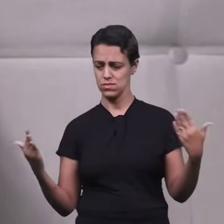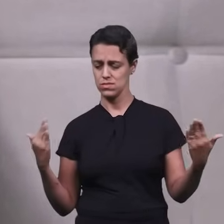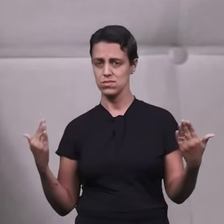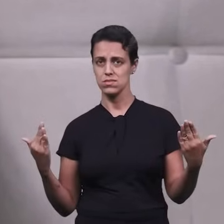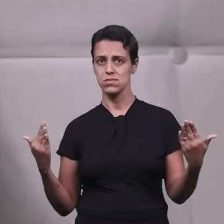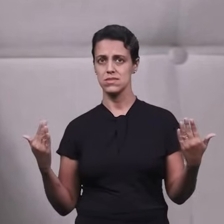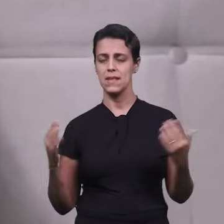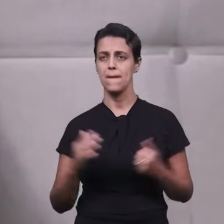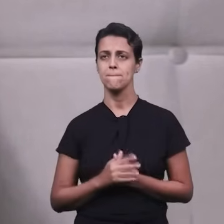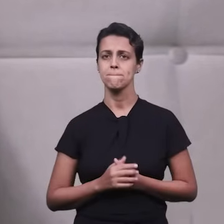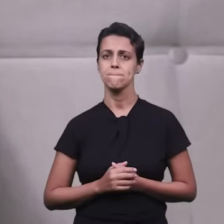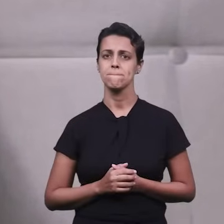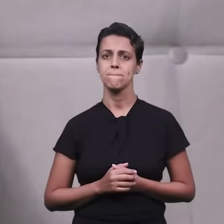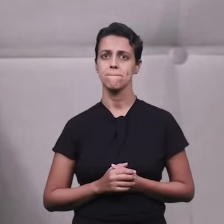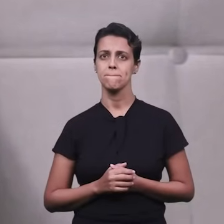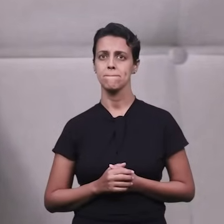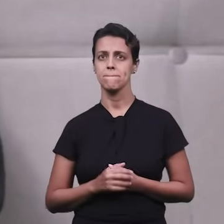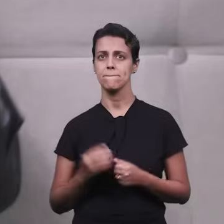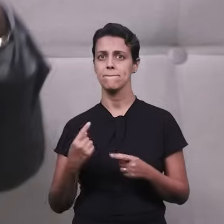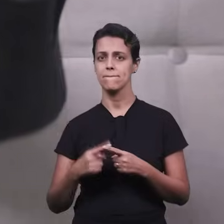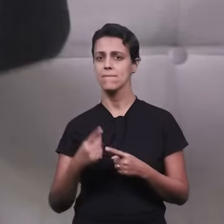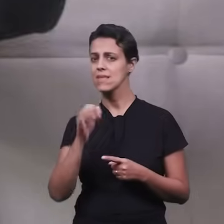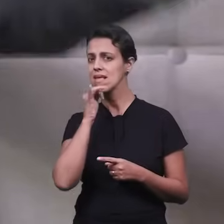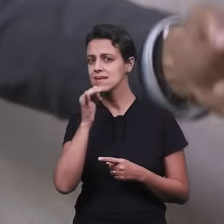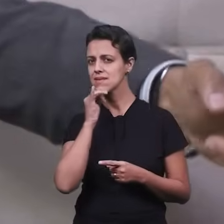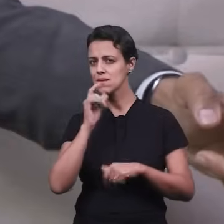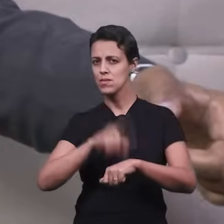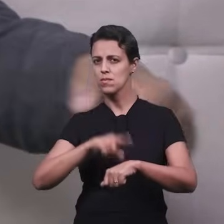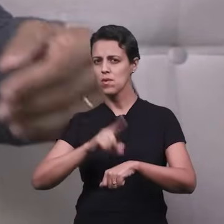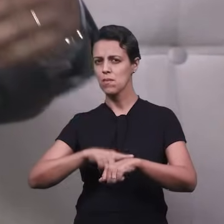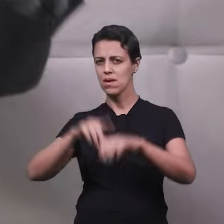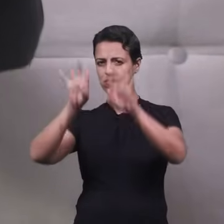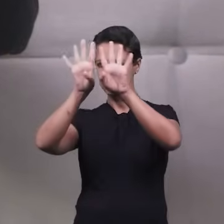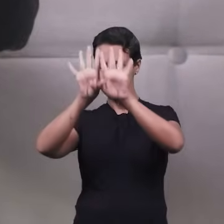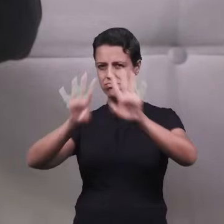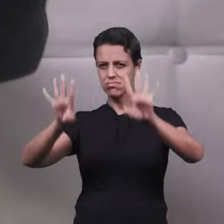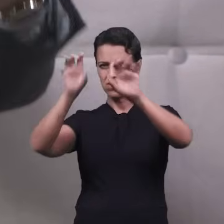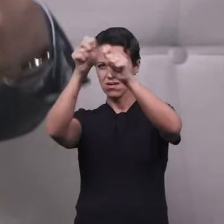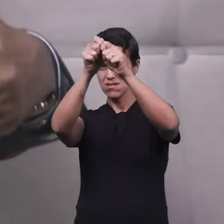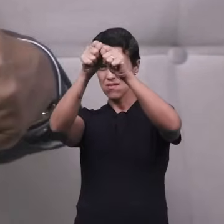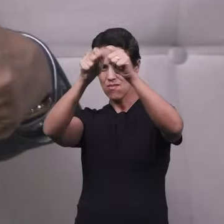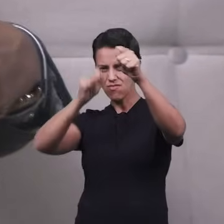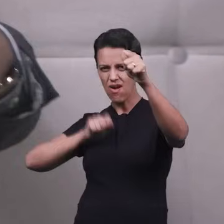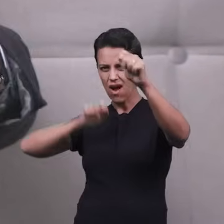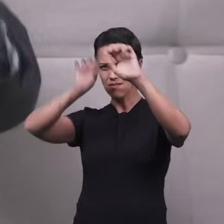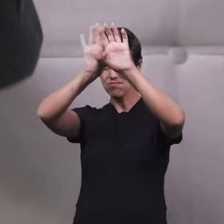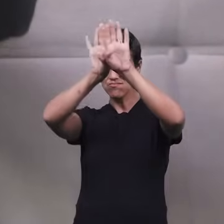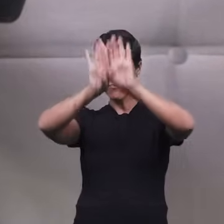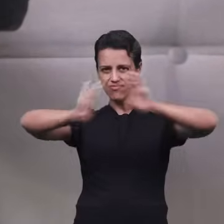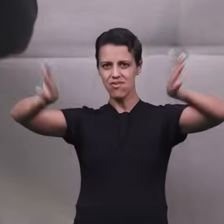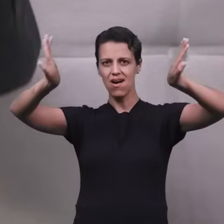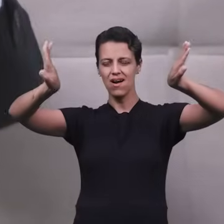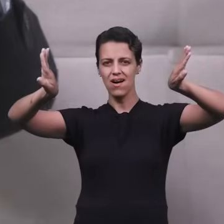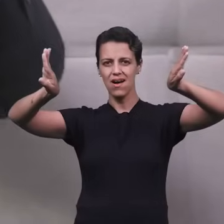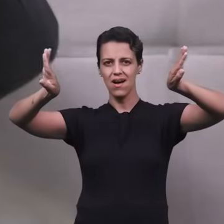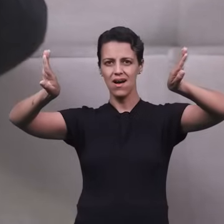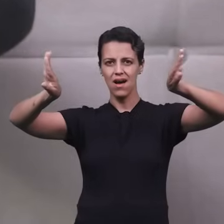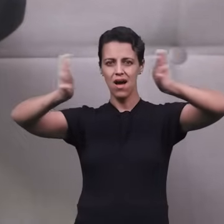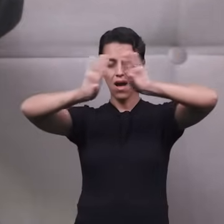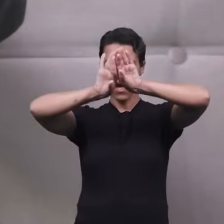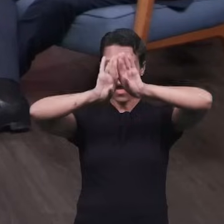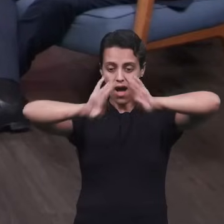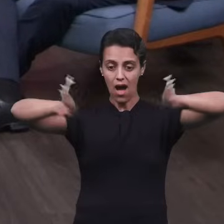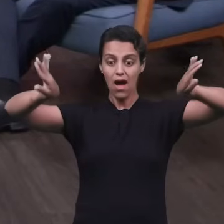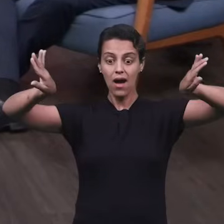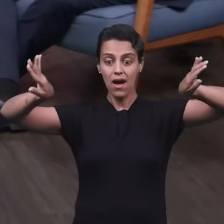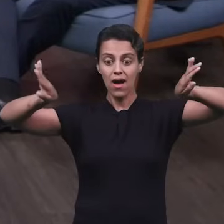aqui, essa comunhão, porque quando rompeu a cortina, que você falou, a cortina que impedia, quando rompeu a cortina, abriu ali